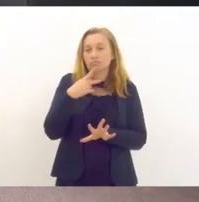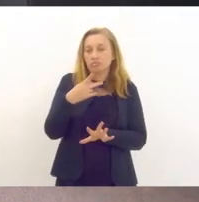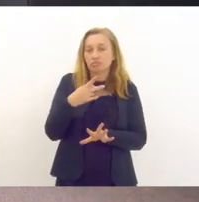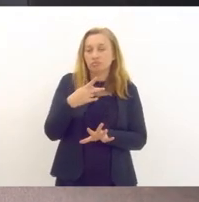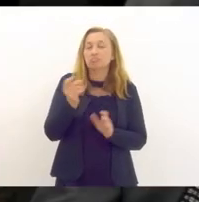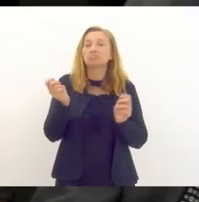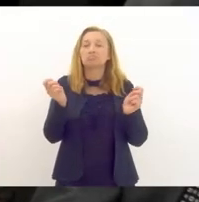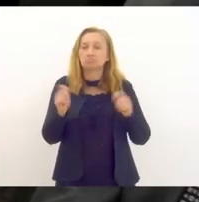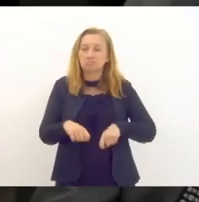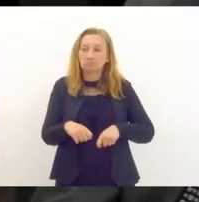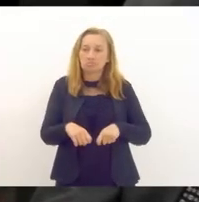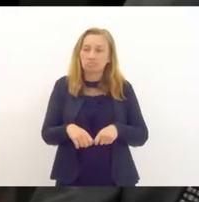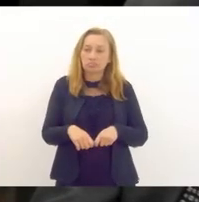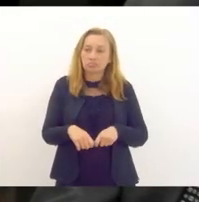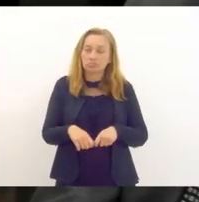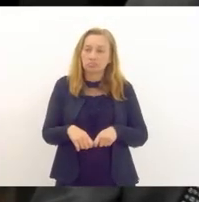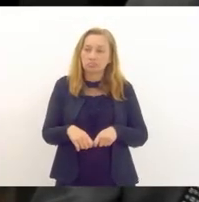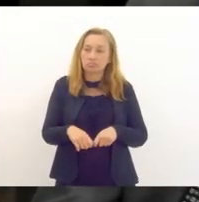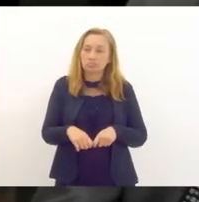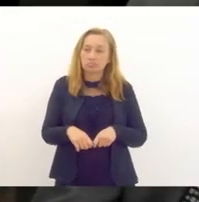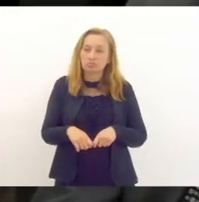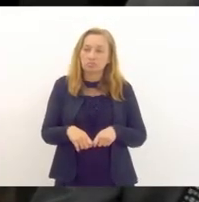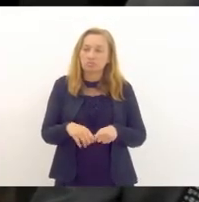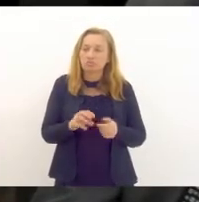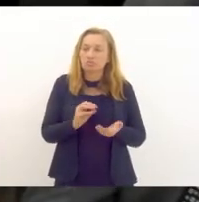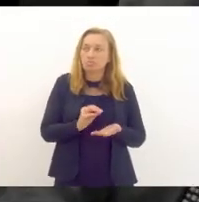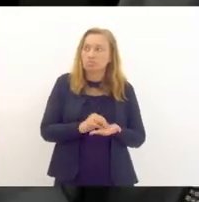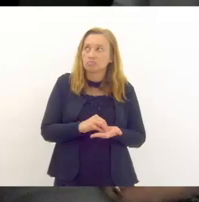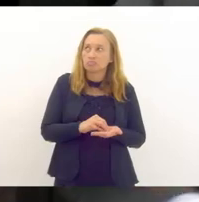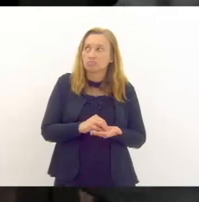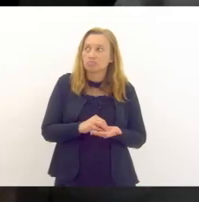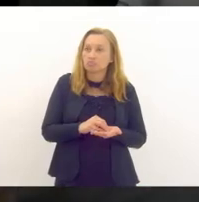possibilidade faltando